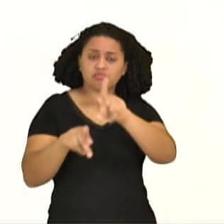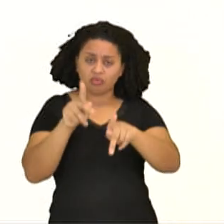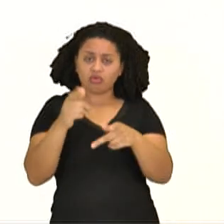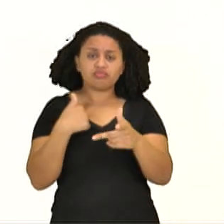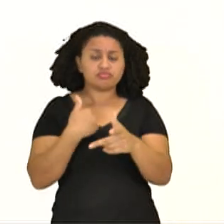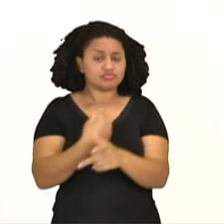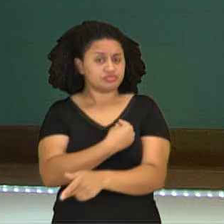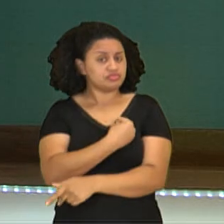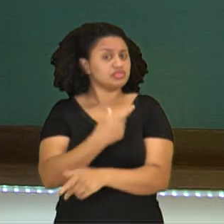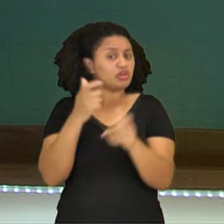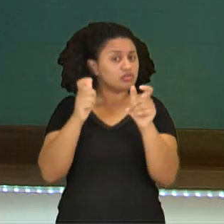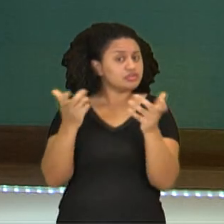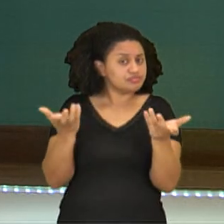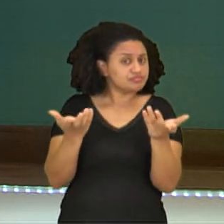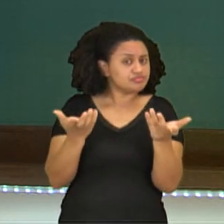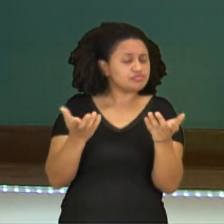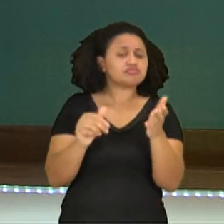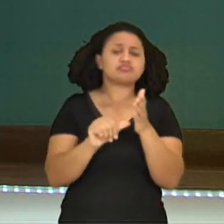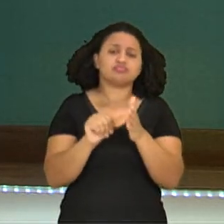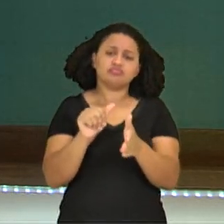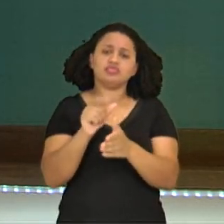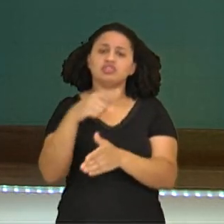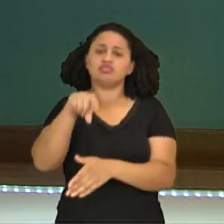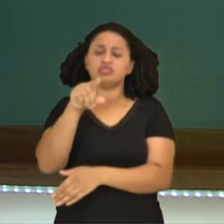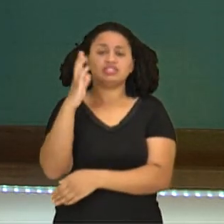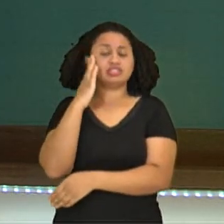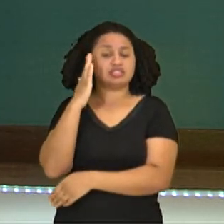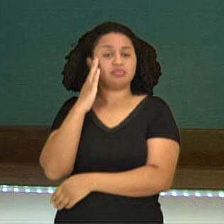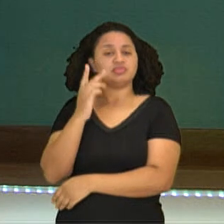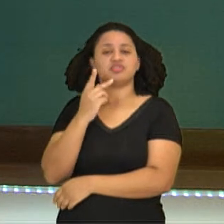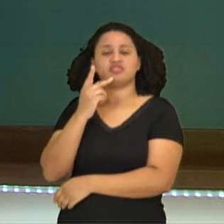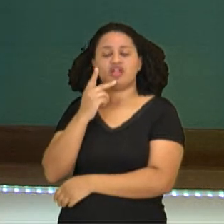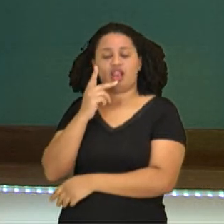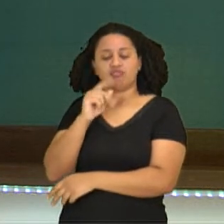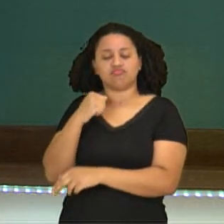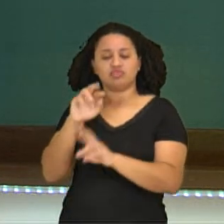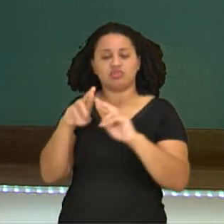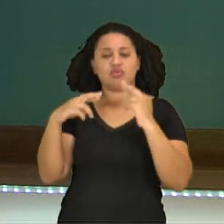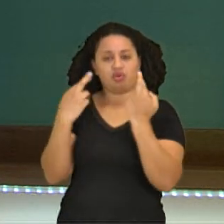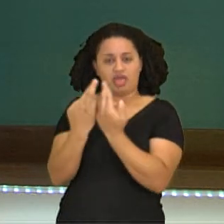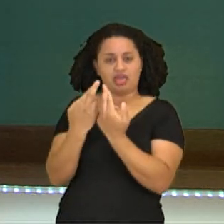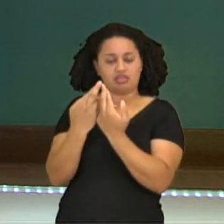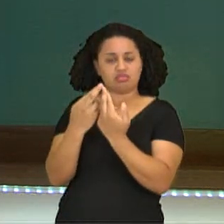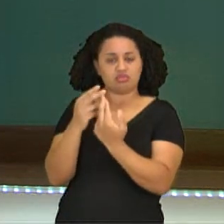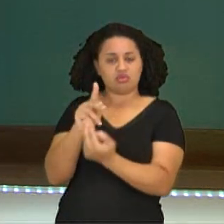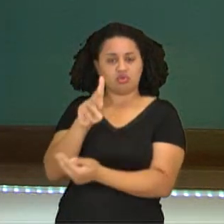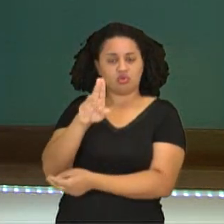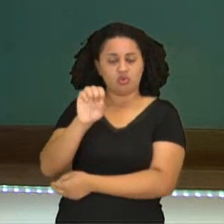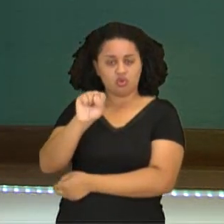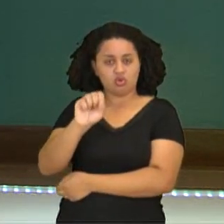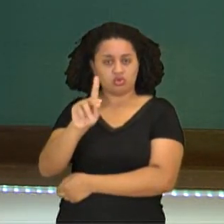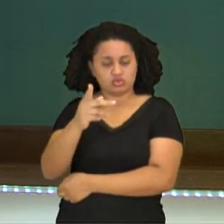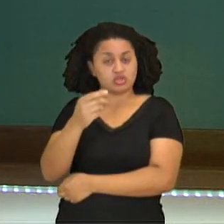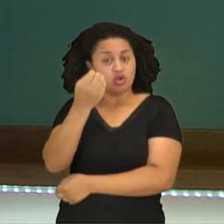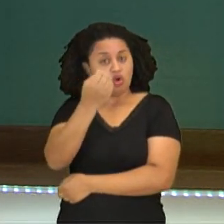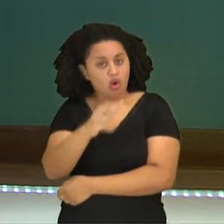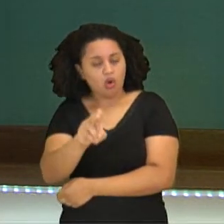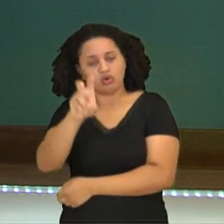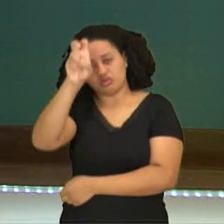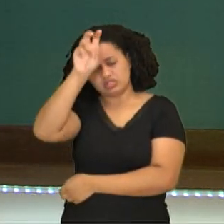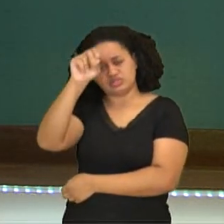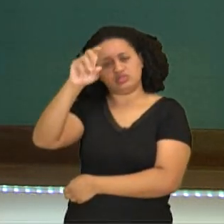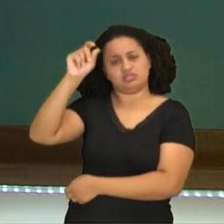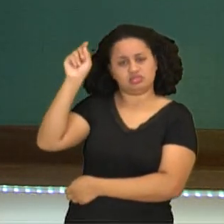Kush? Bom, primeira coisa, vocês sabem, se eu falasse o Reino Kush, ou melhor, o Egito Antigo, saberiam dizer para